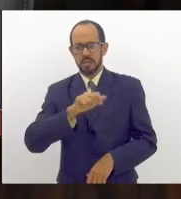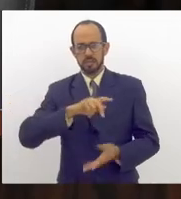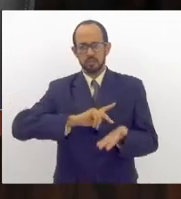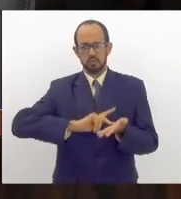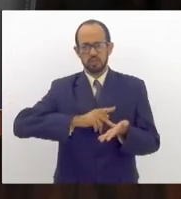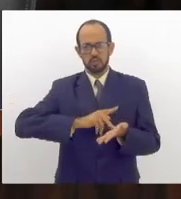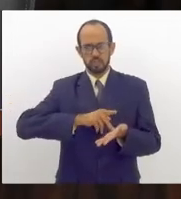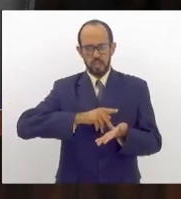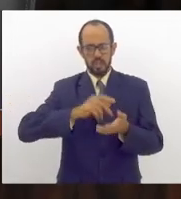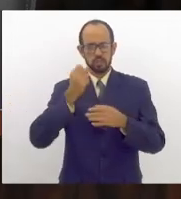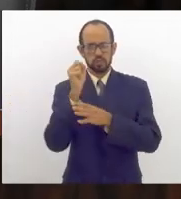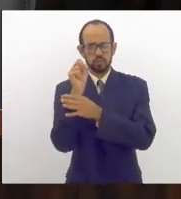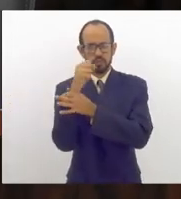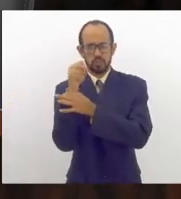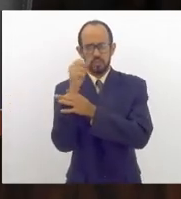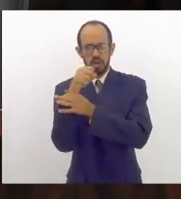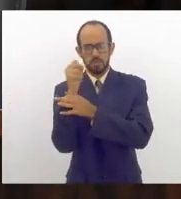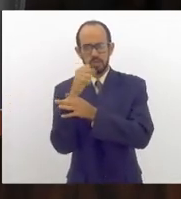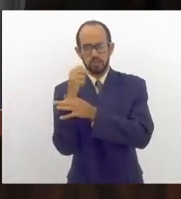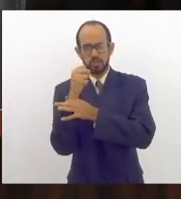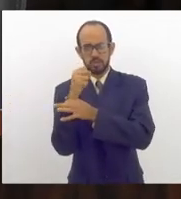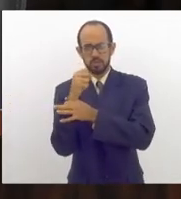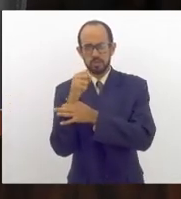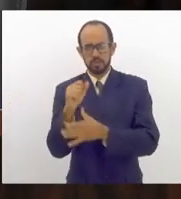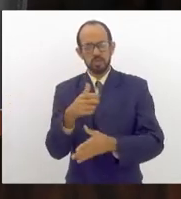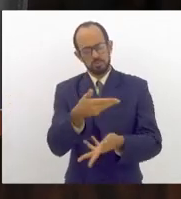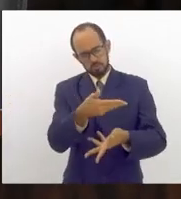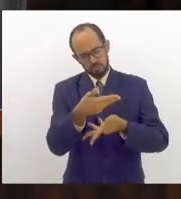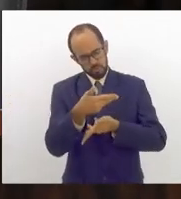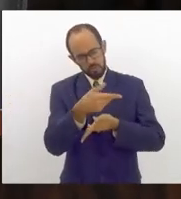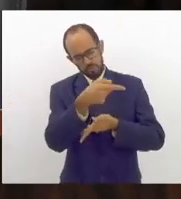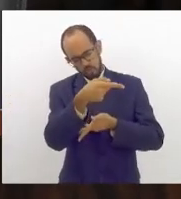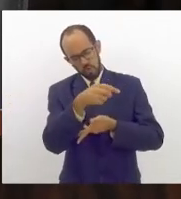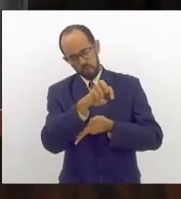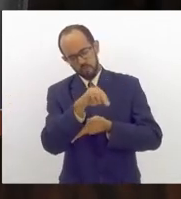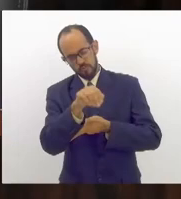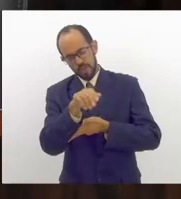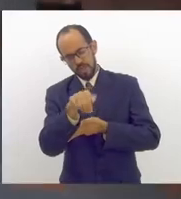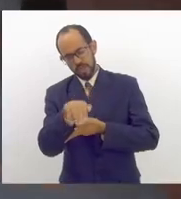dos fisioterapeutas por favor Wagner